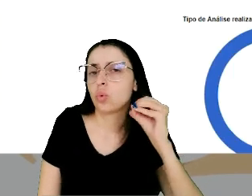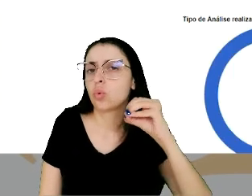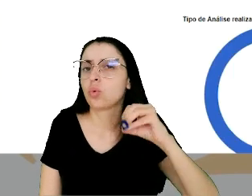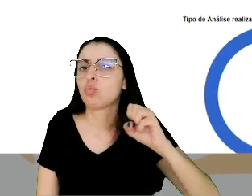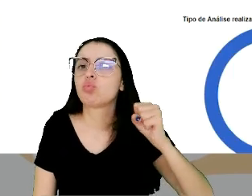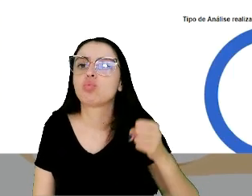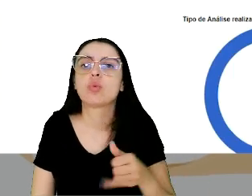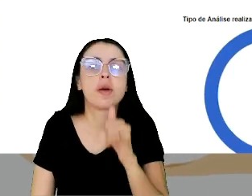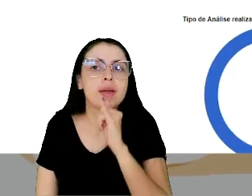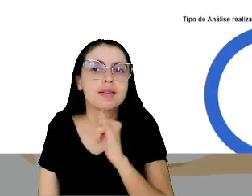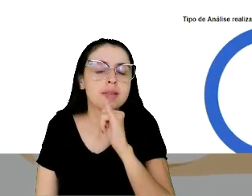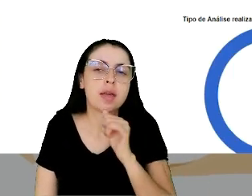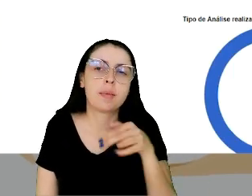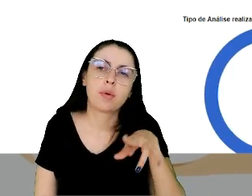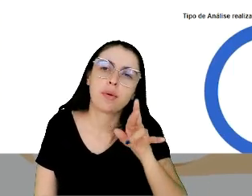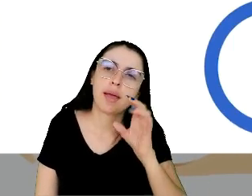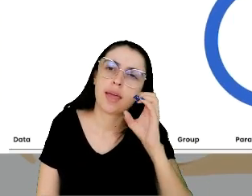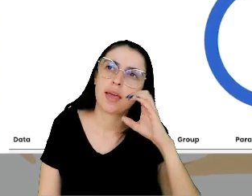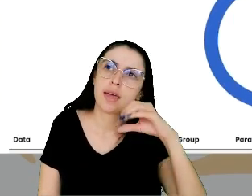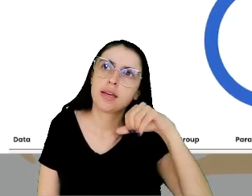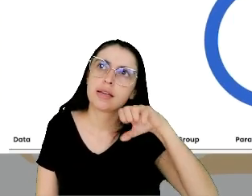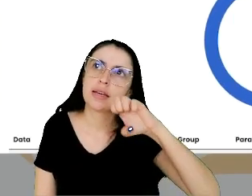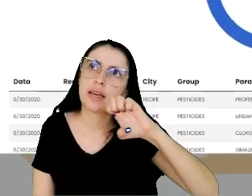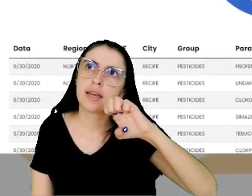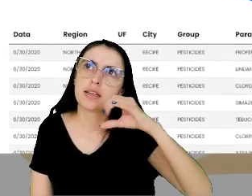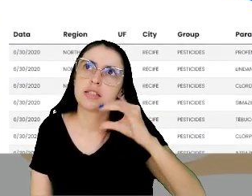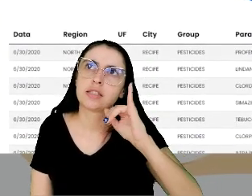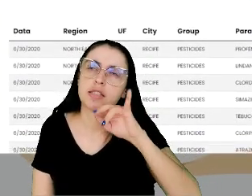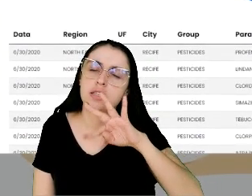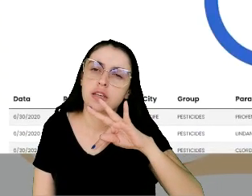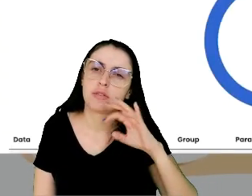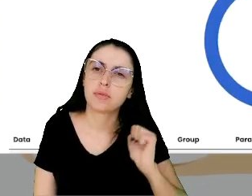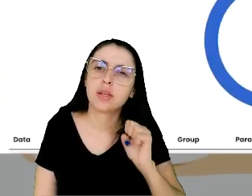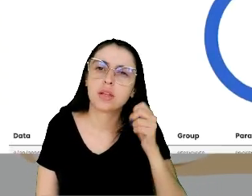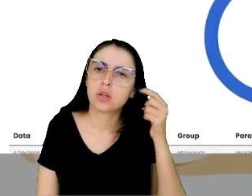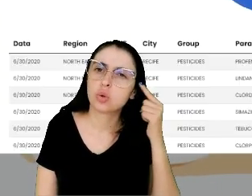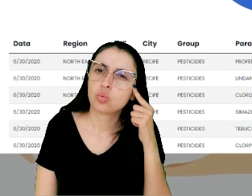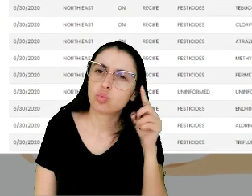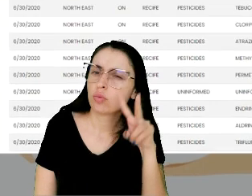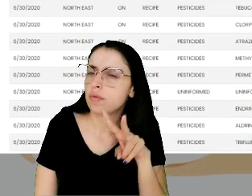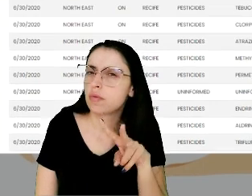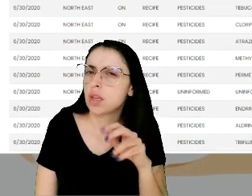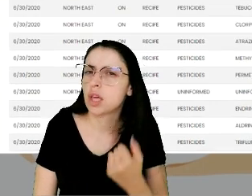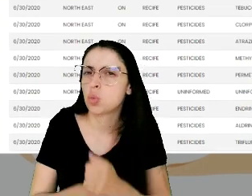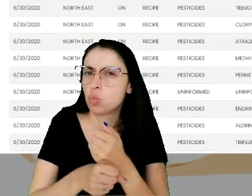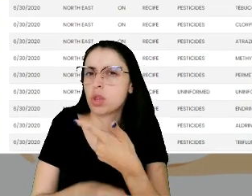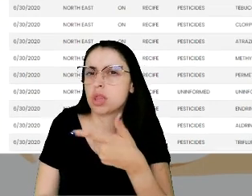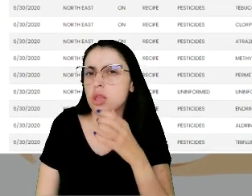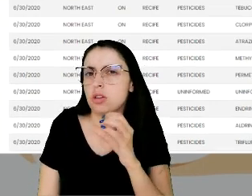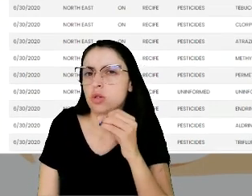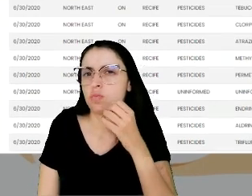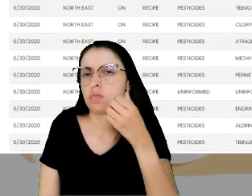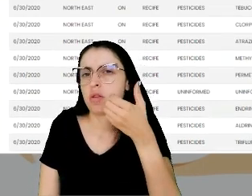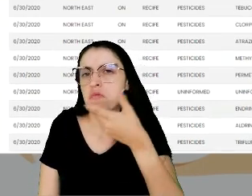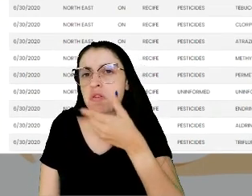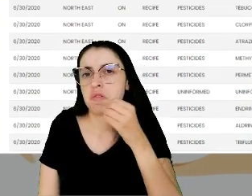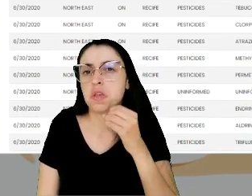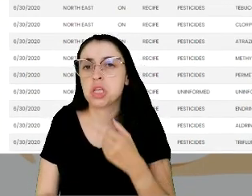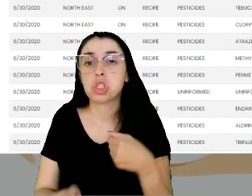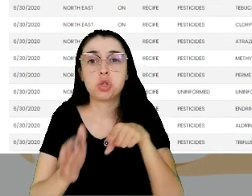Tá? Então, a gente vê aqui que em Recife, em 2020, foram realizadas apenas 15 análises,